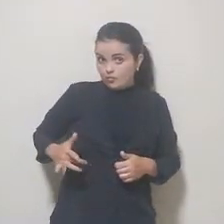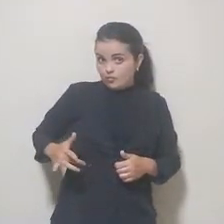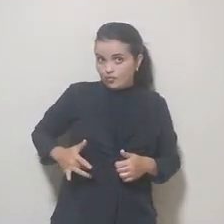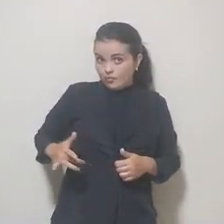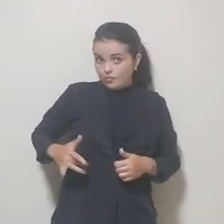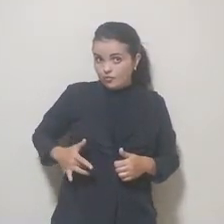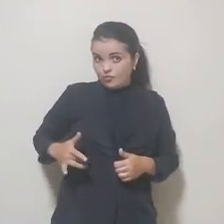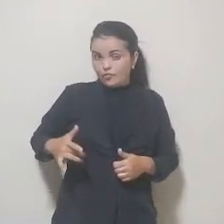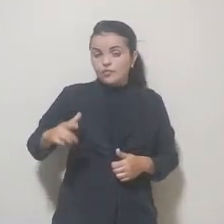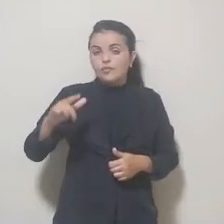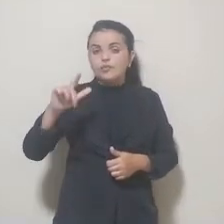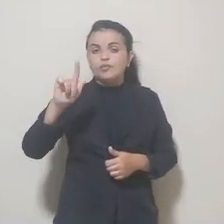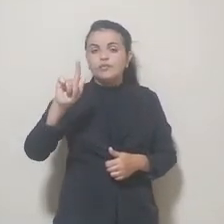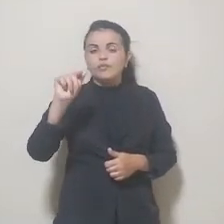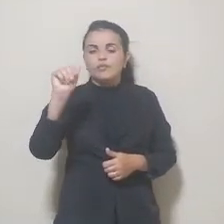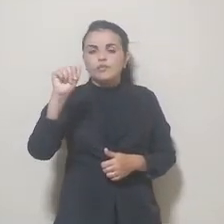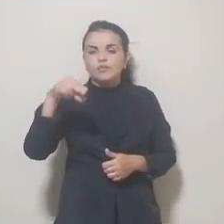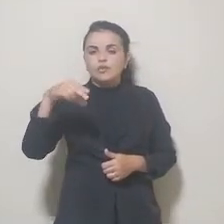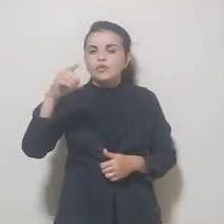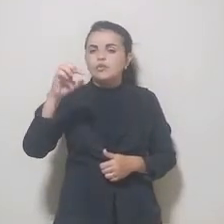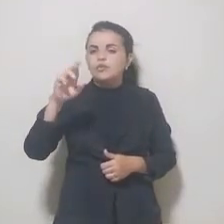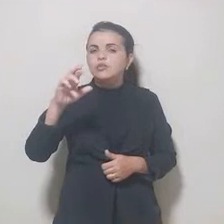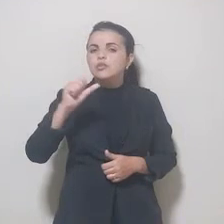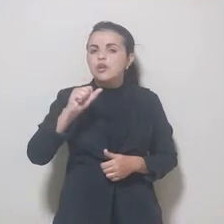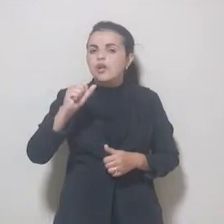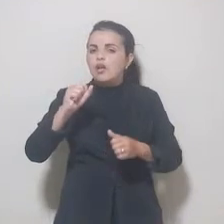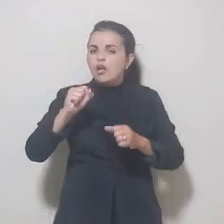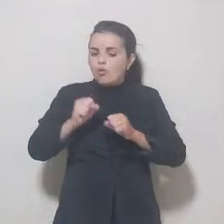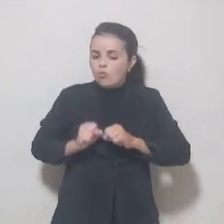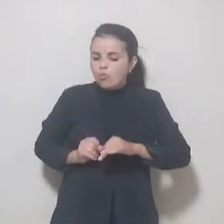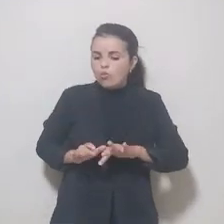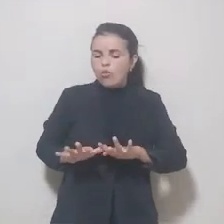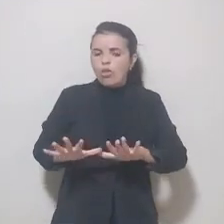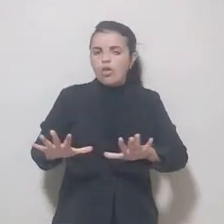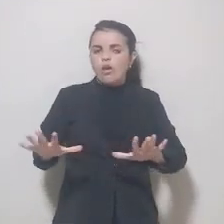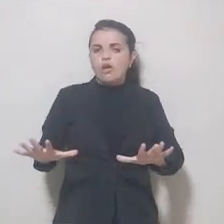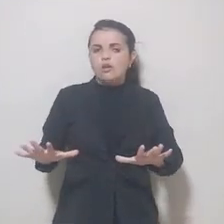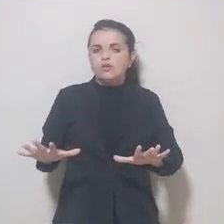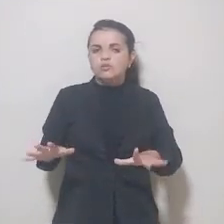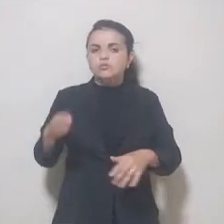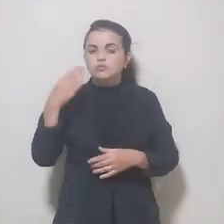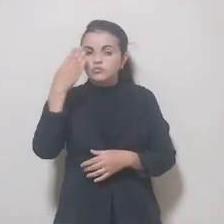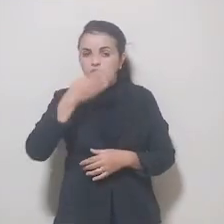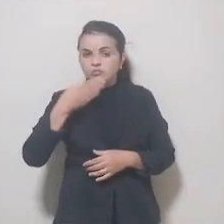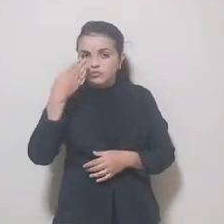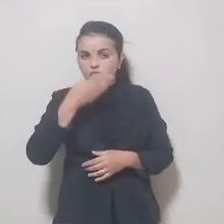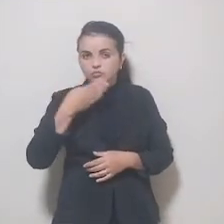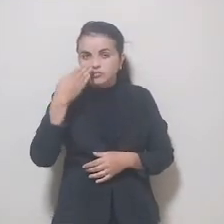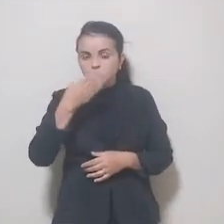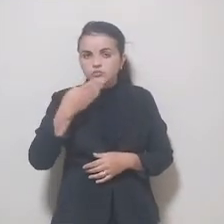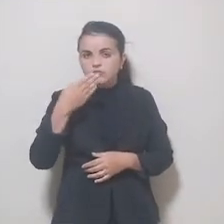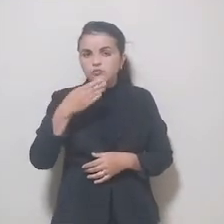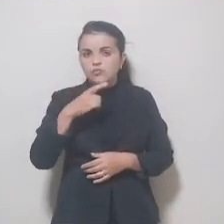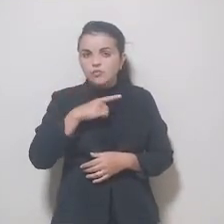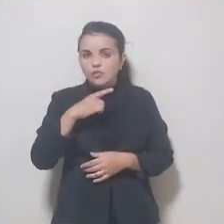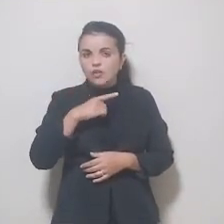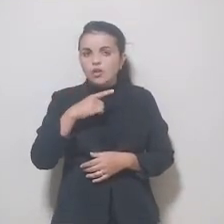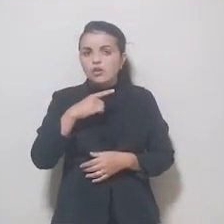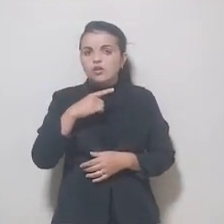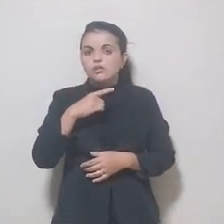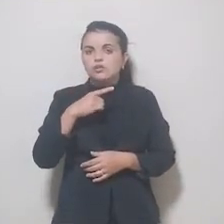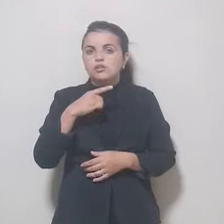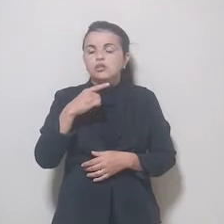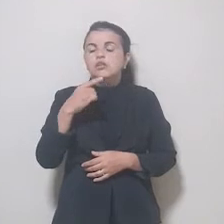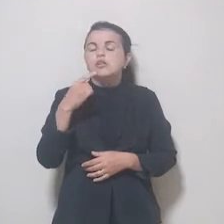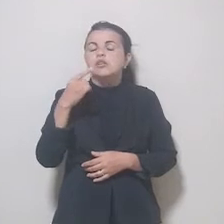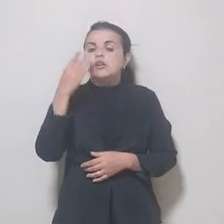nossas glândulas pancreáticas, elas liberam a insulina para que a gente pegue esse açúcar